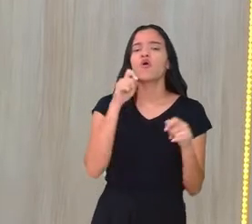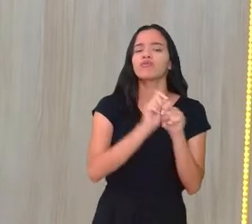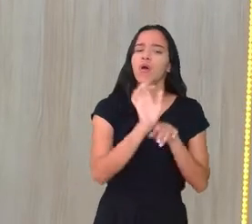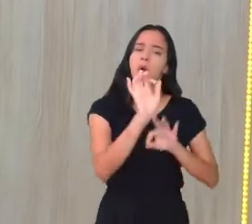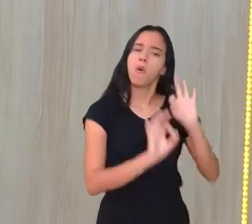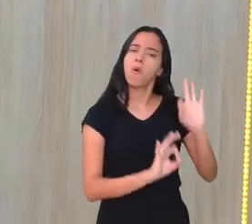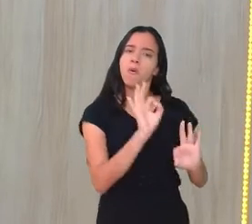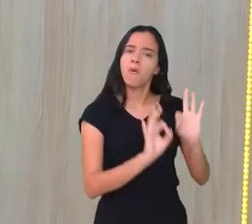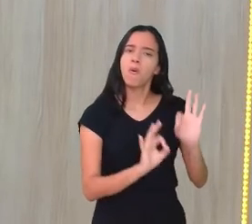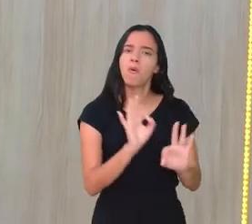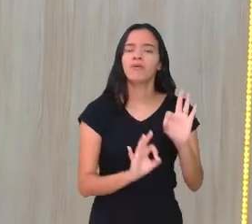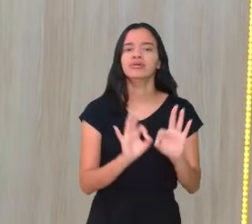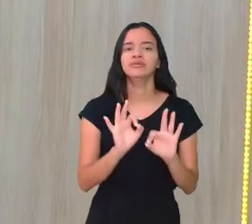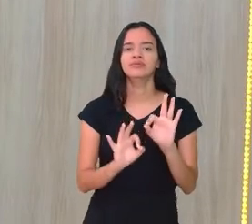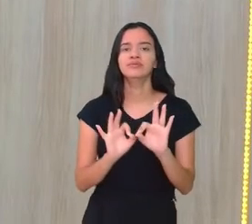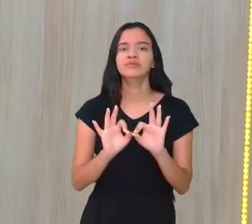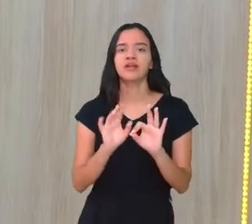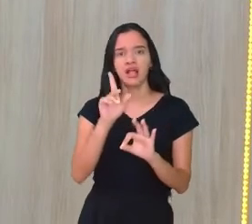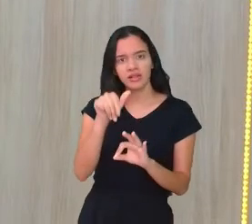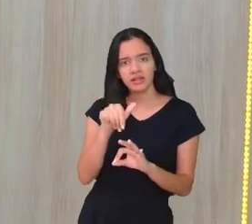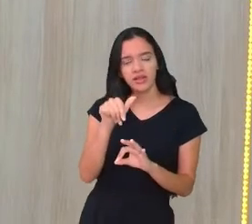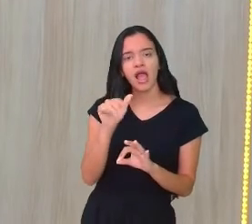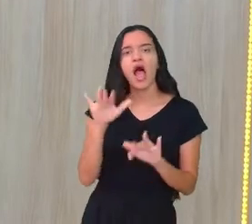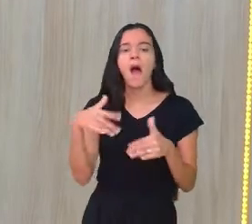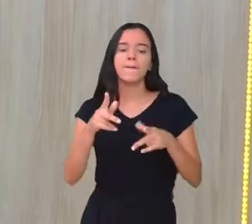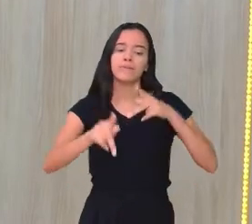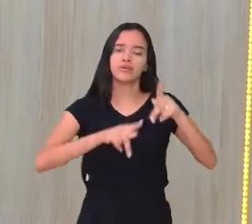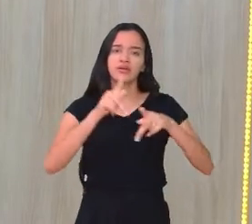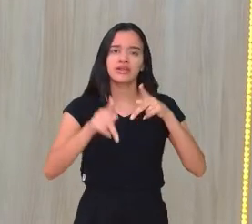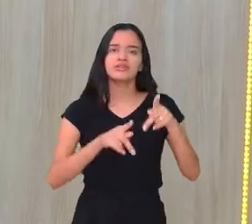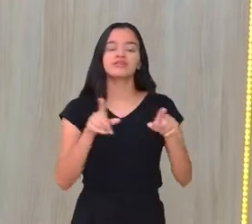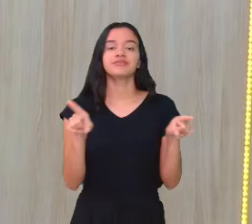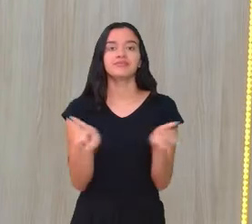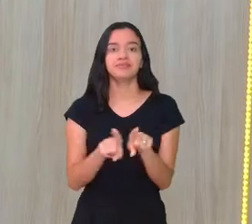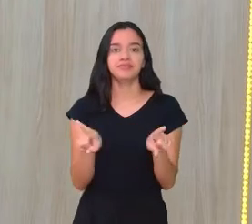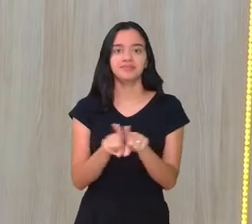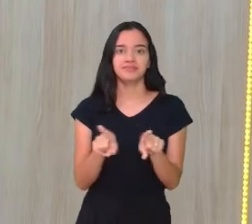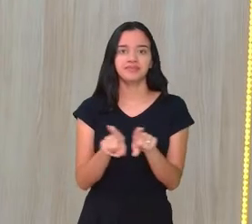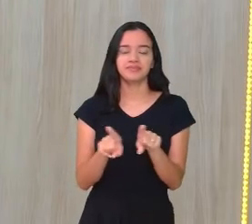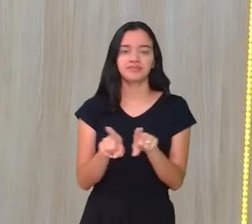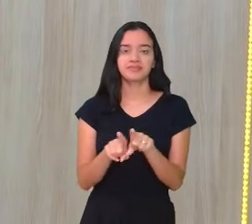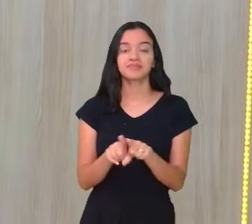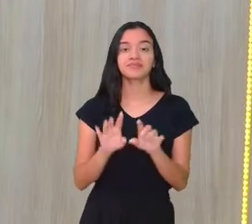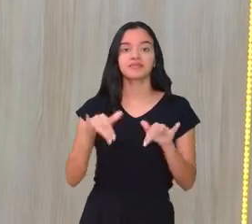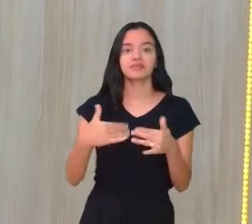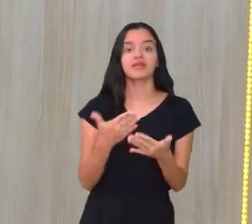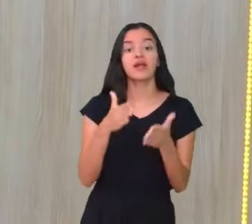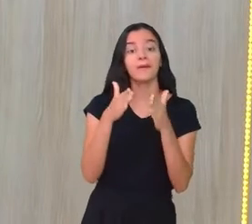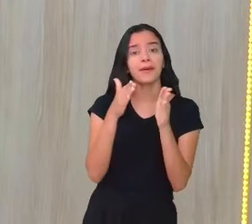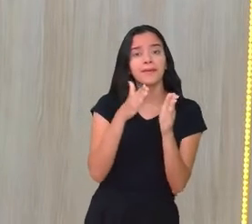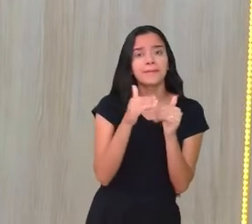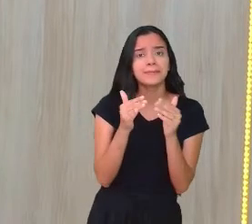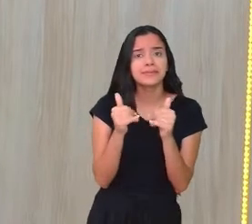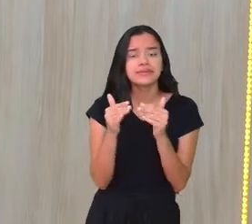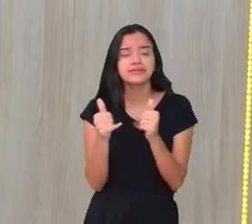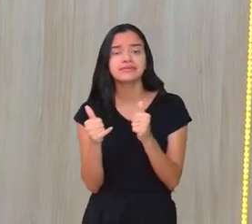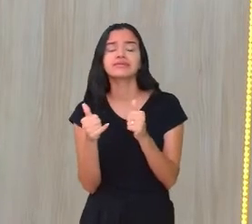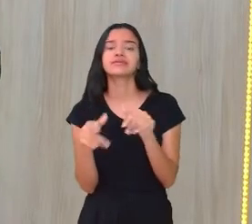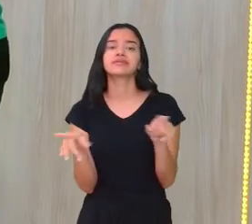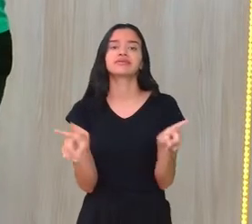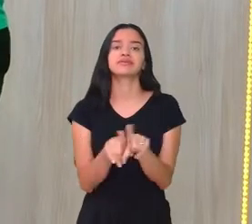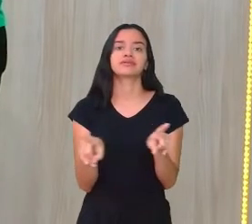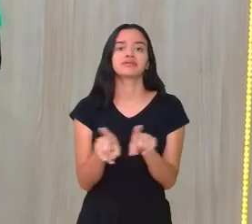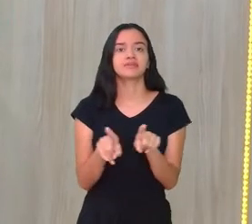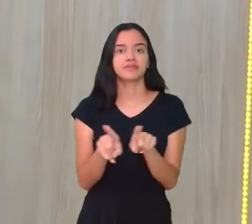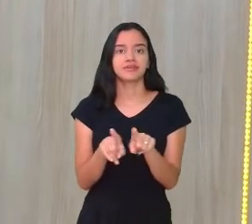colocar e tal, e não sei o quê, né? As populações também se mobilizam para pedir, né, muitas vezes